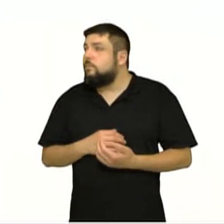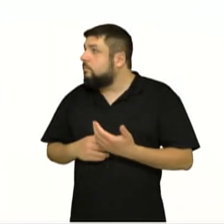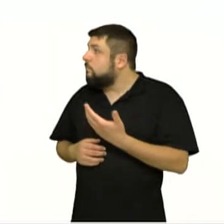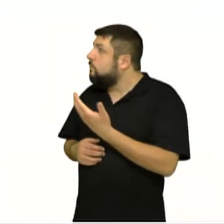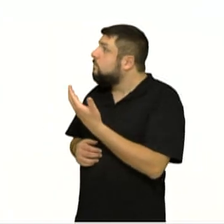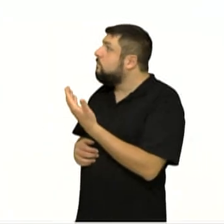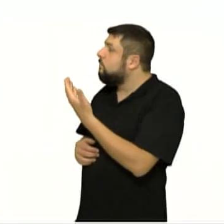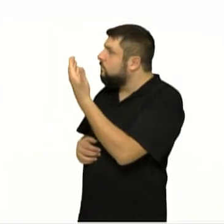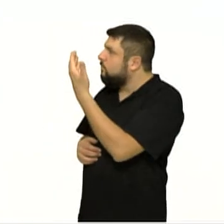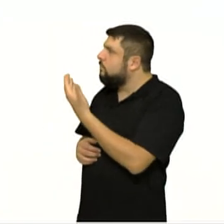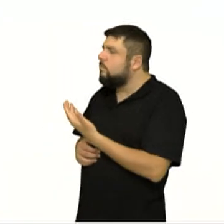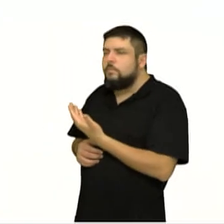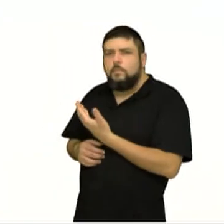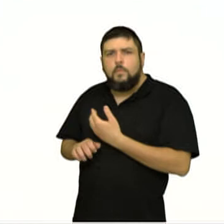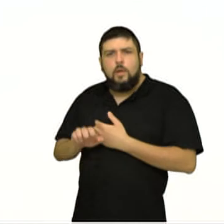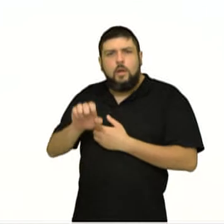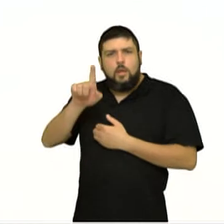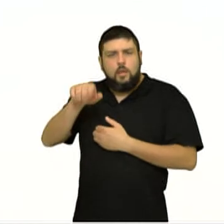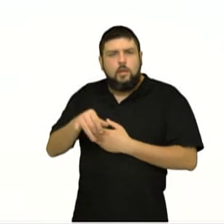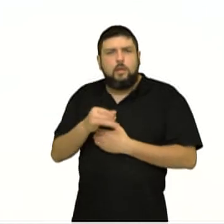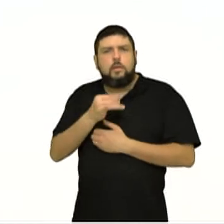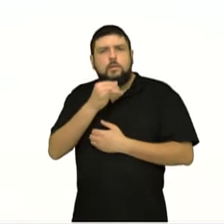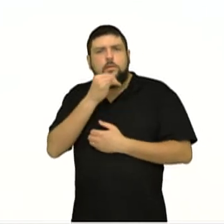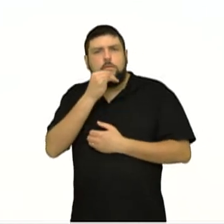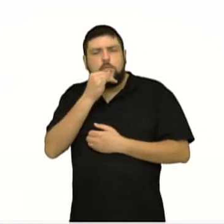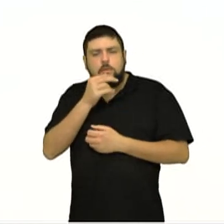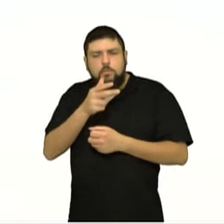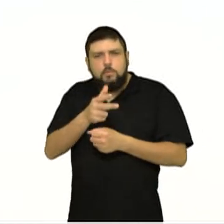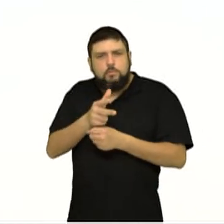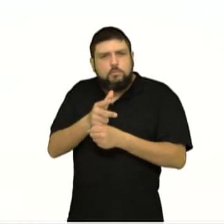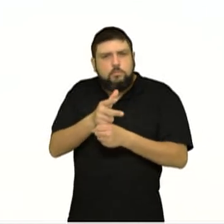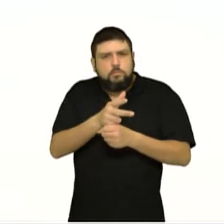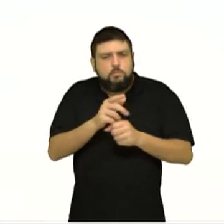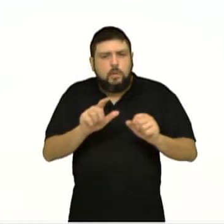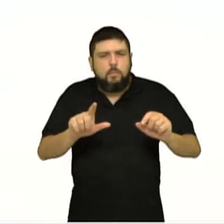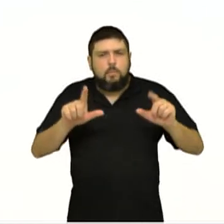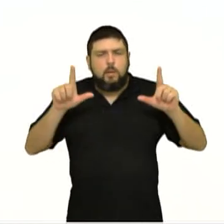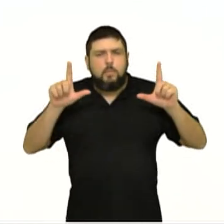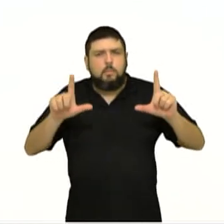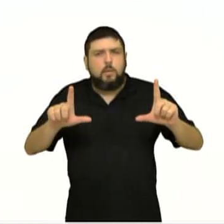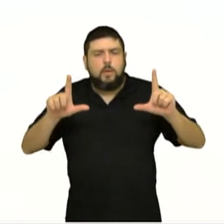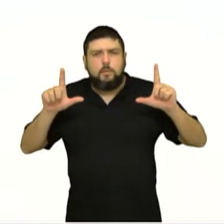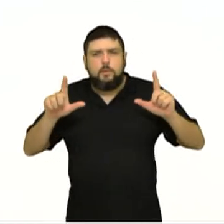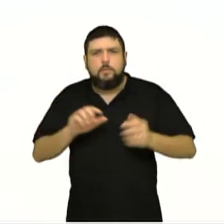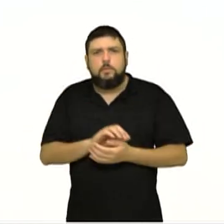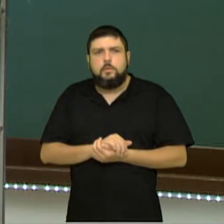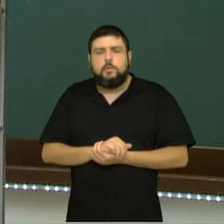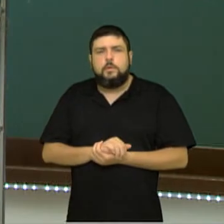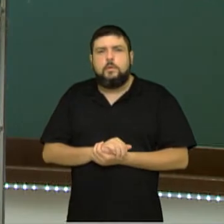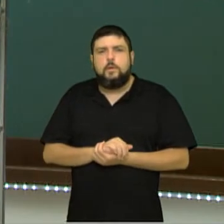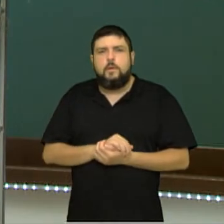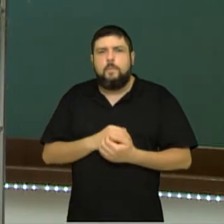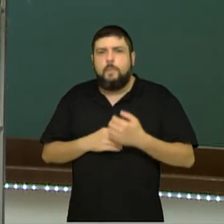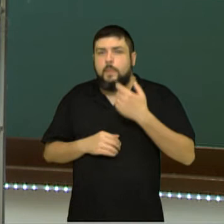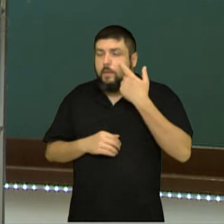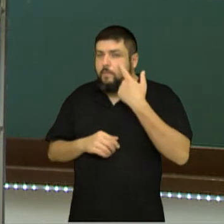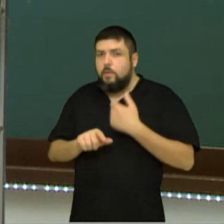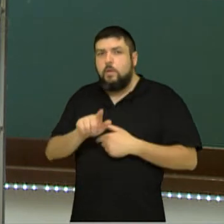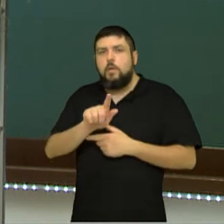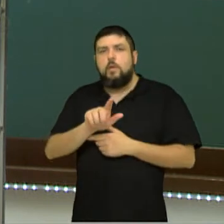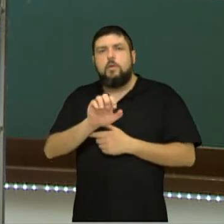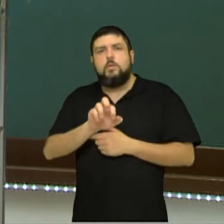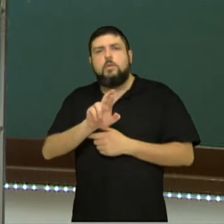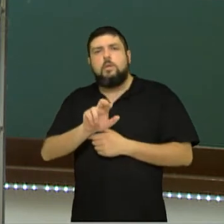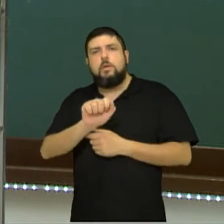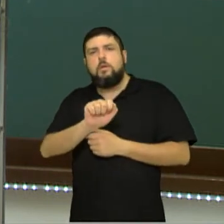nós temos outros exemplos de enquadramento. Então vejam, olha, grande plano geral, que geralmente eu vejo todo o cenário, geralmente essa